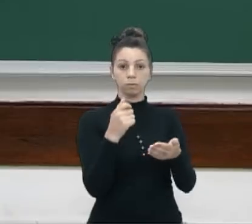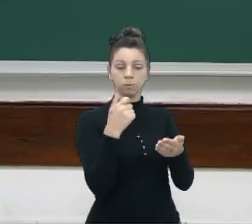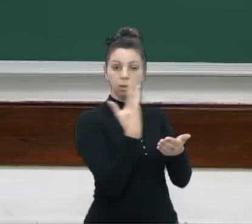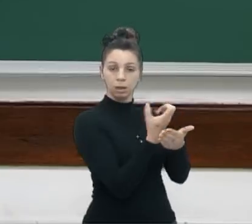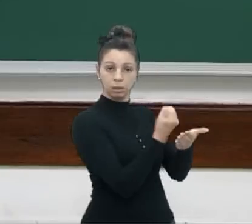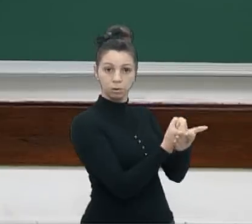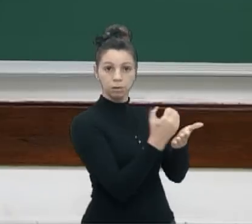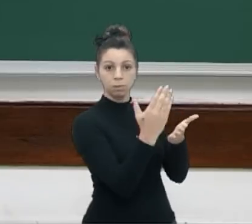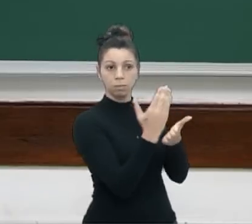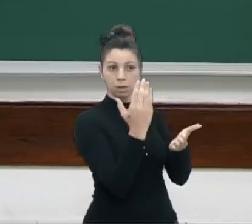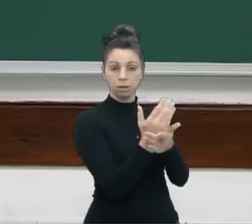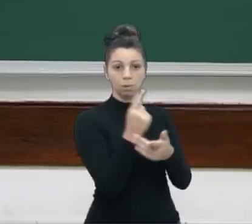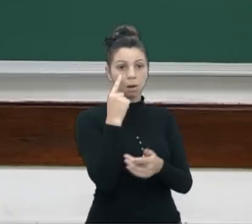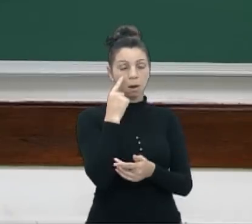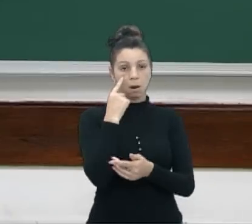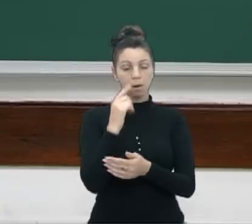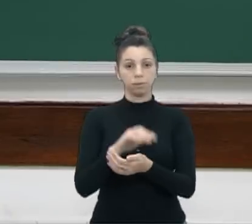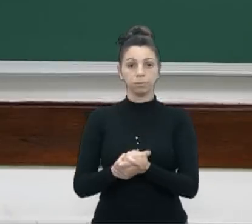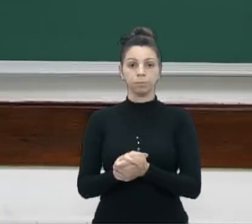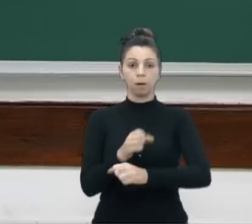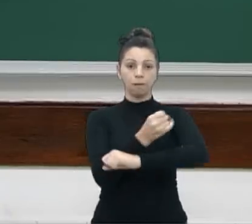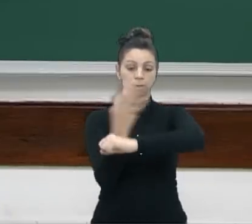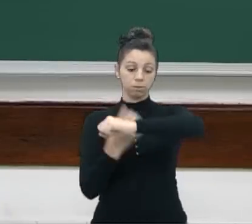caderno as seguintes frações.